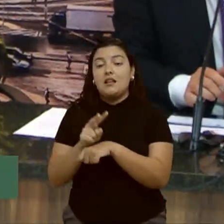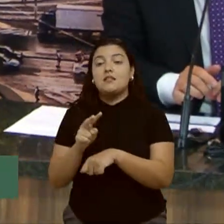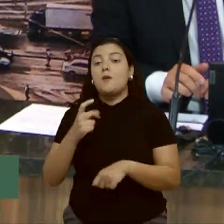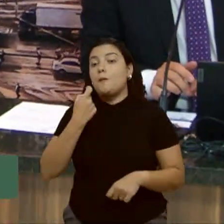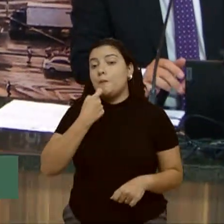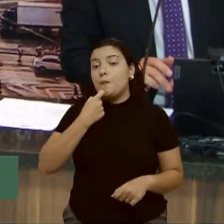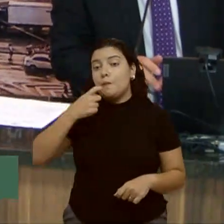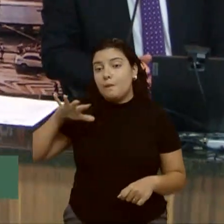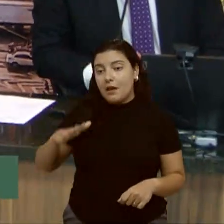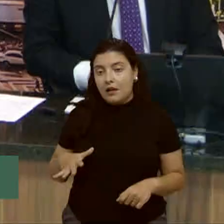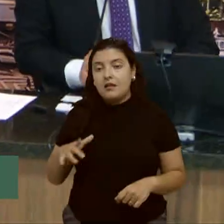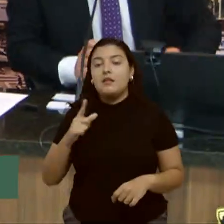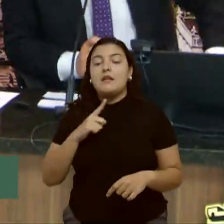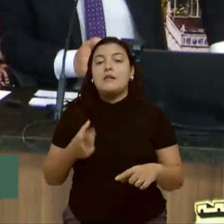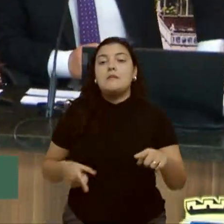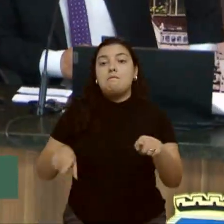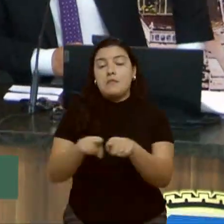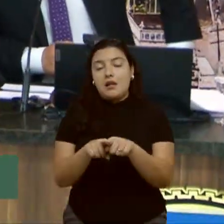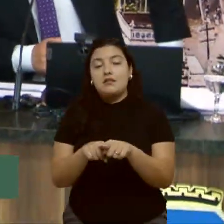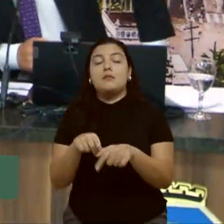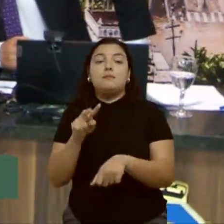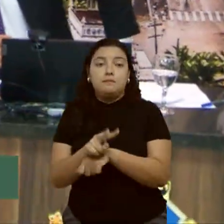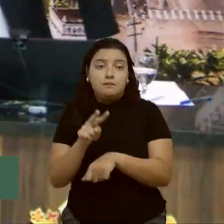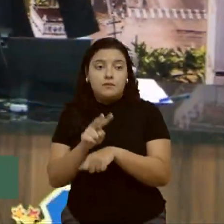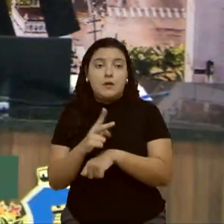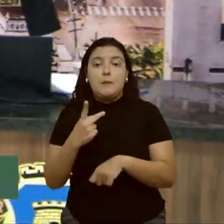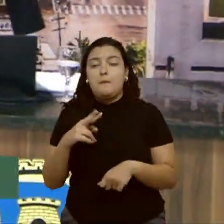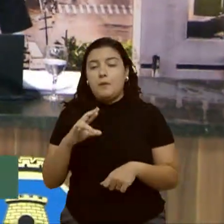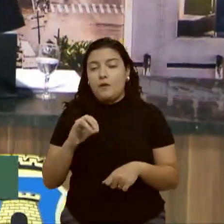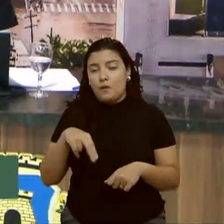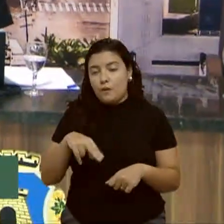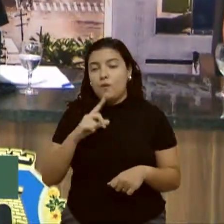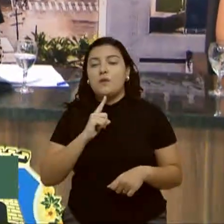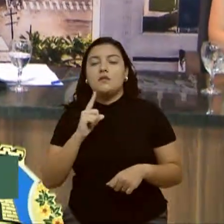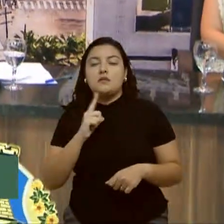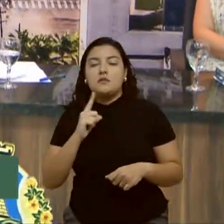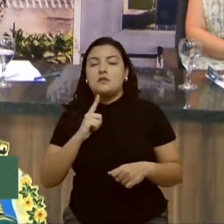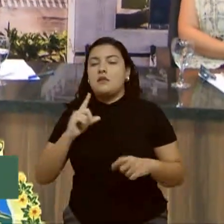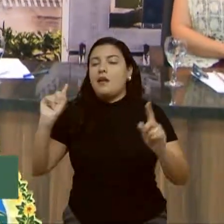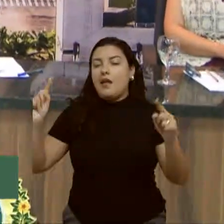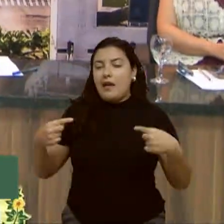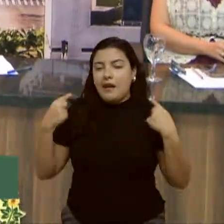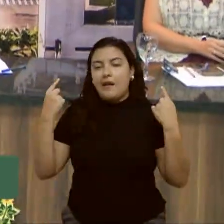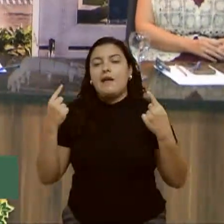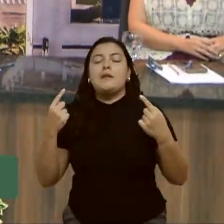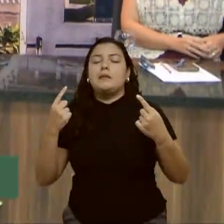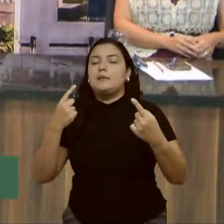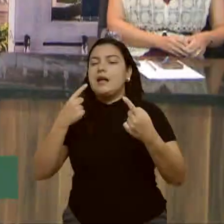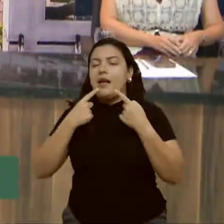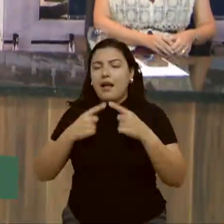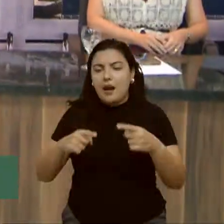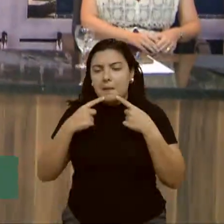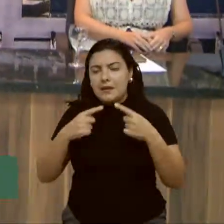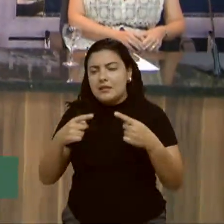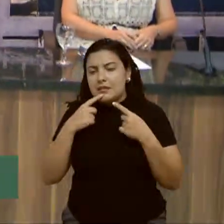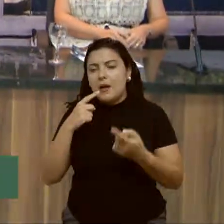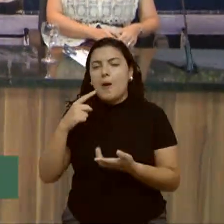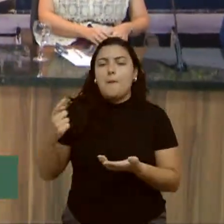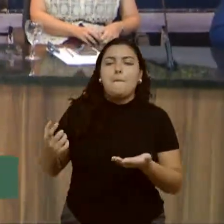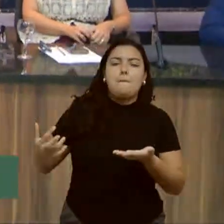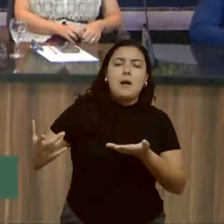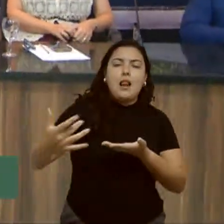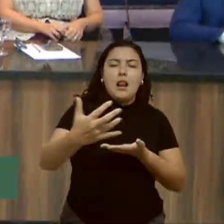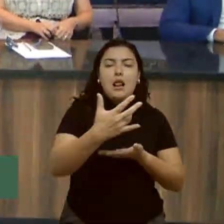parceria com o PROCON, além desse trabalho preventivo e prévio que o PROCON faz, de receber as reclamações, de fazer a busca pelos preços, e a nossa